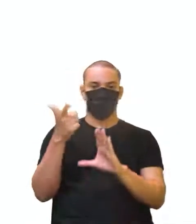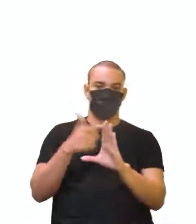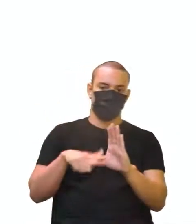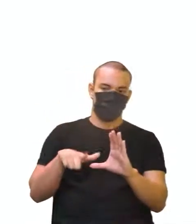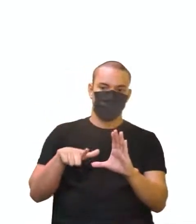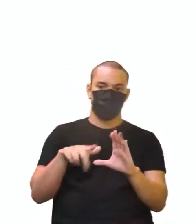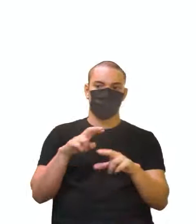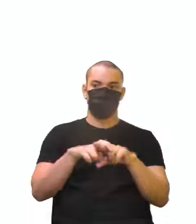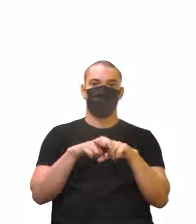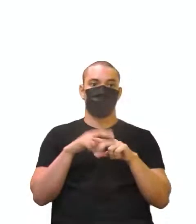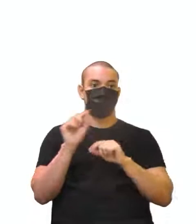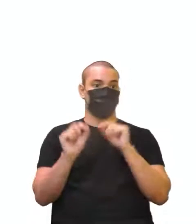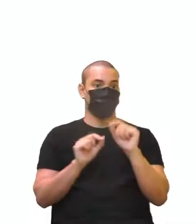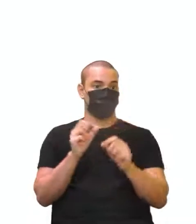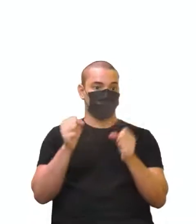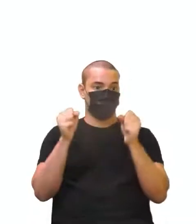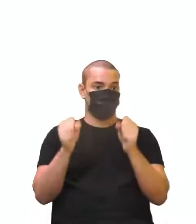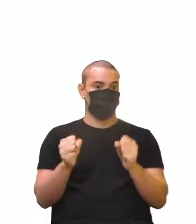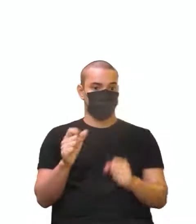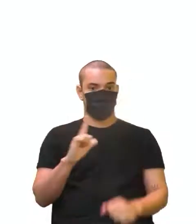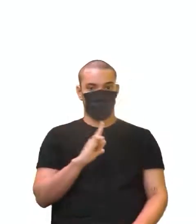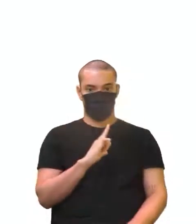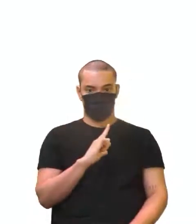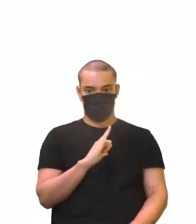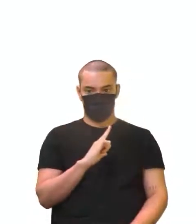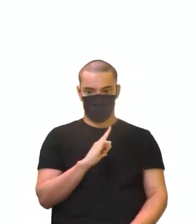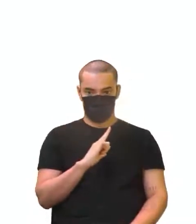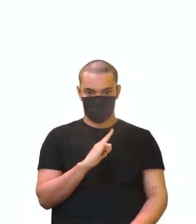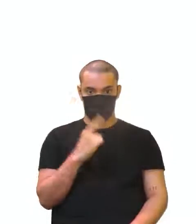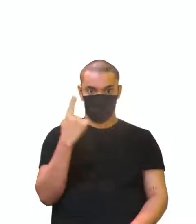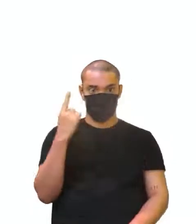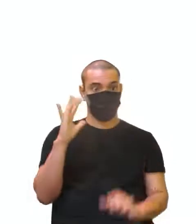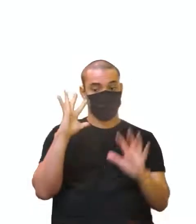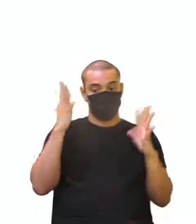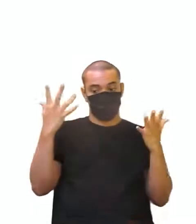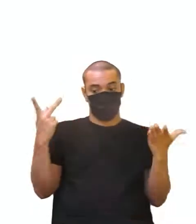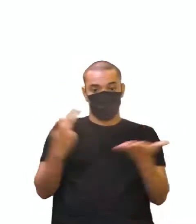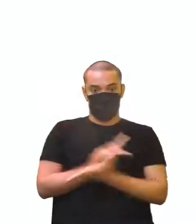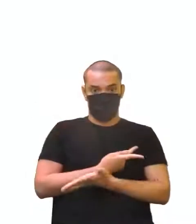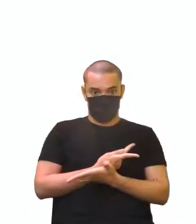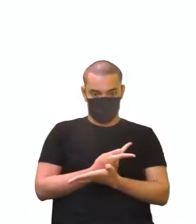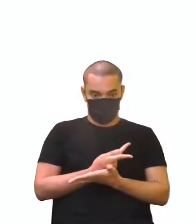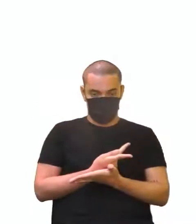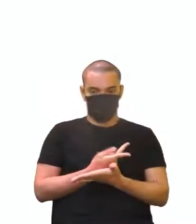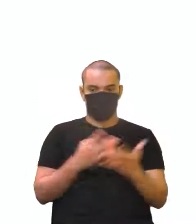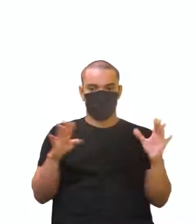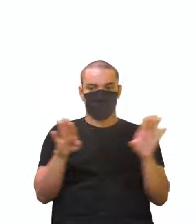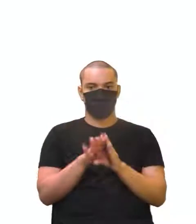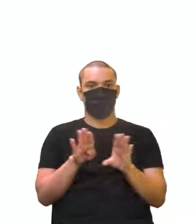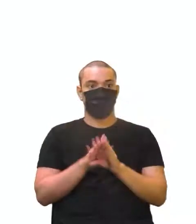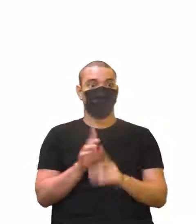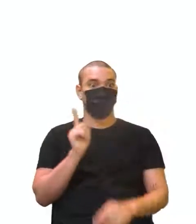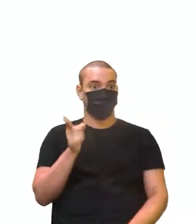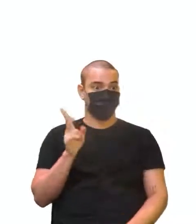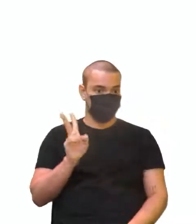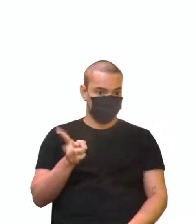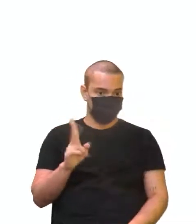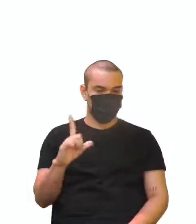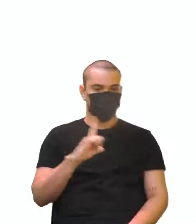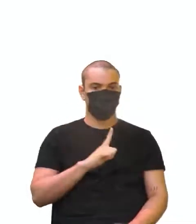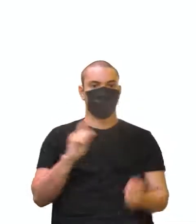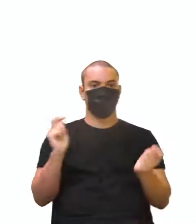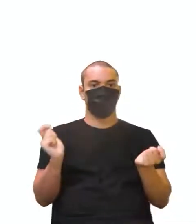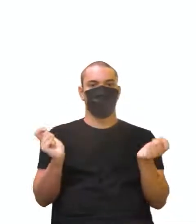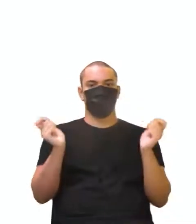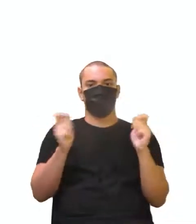tá? Então, eu posso ter um evento acontecendo e neste evento eu vou